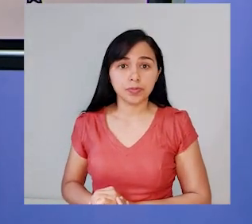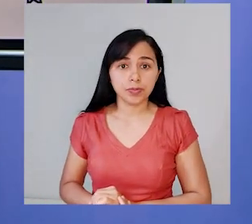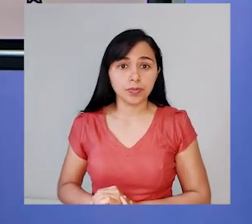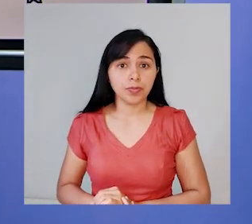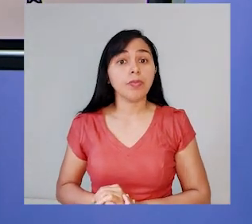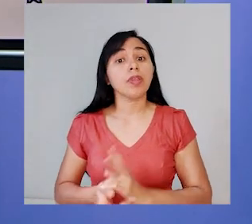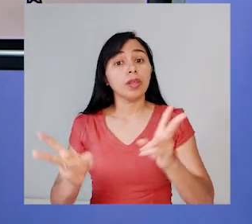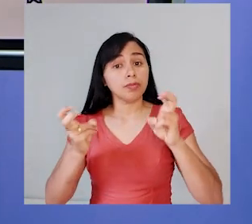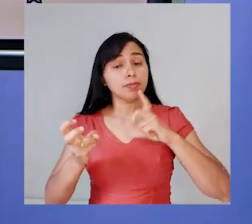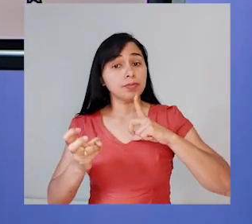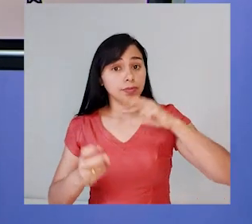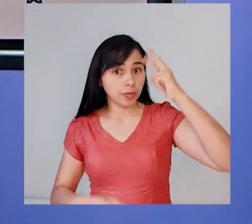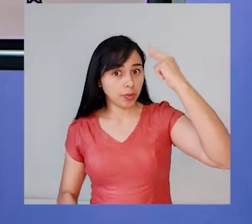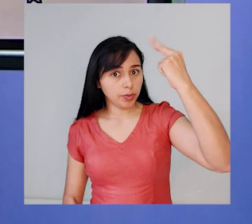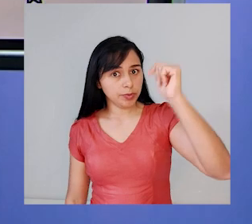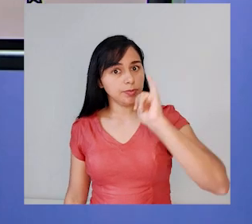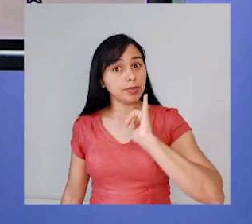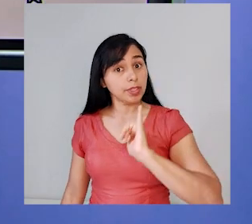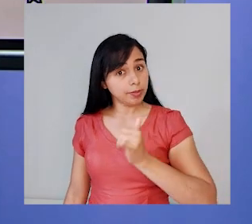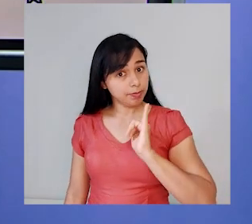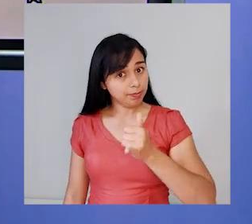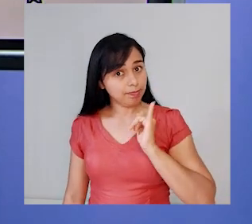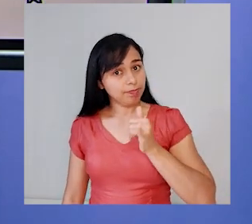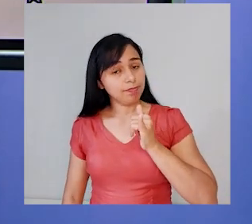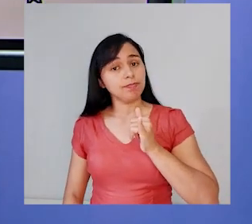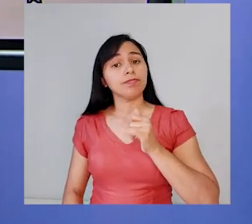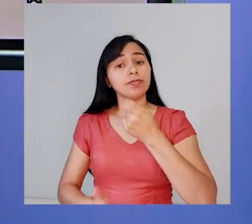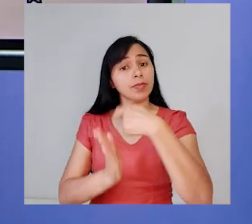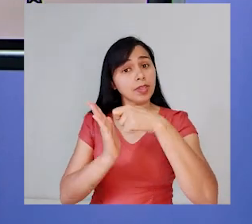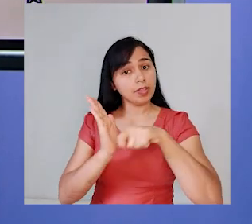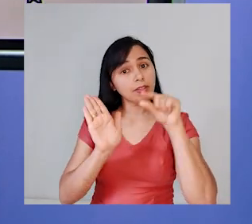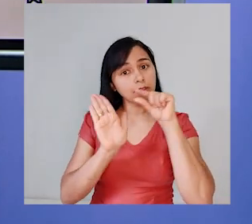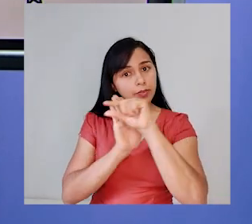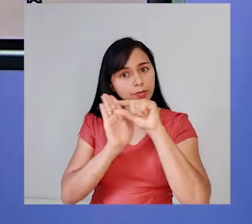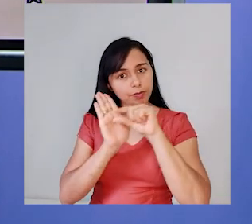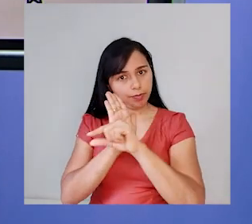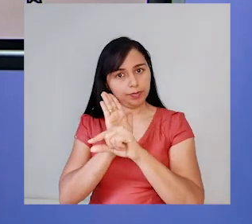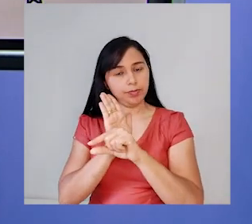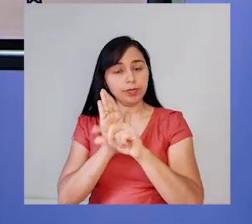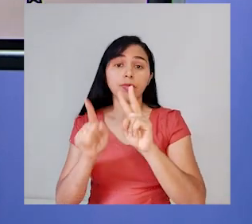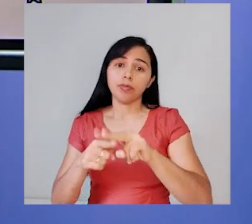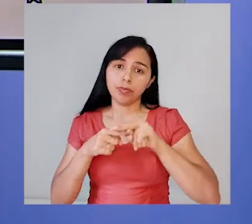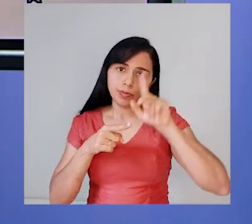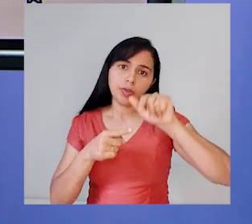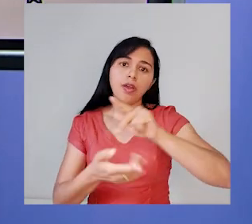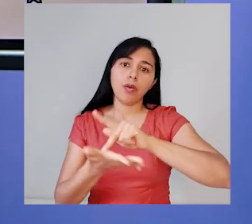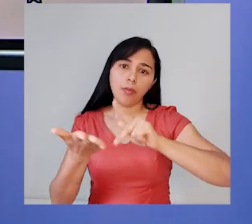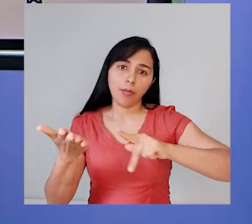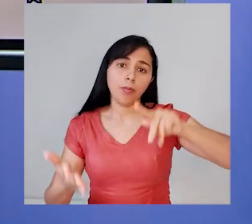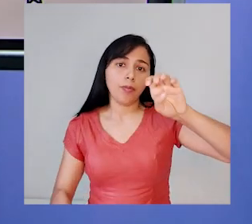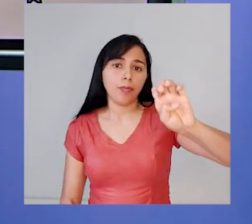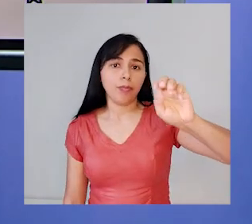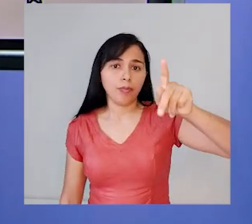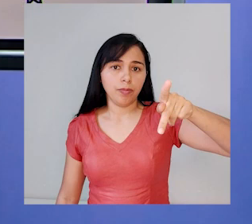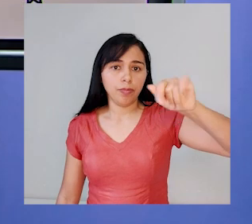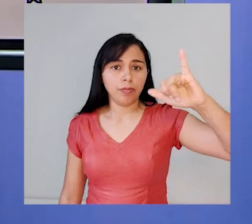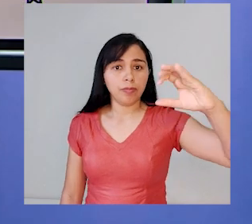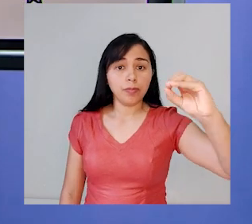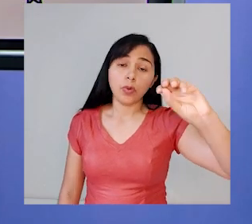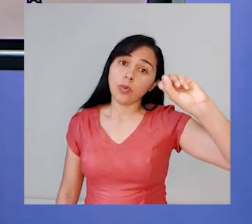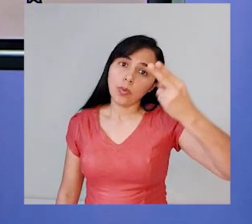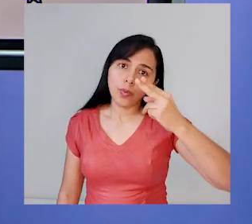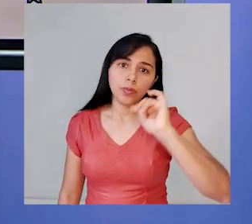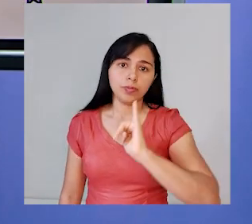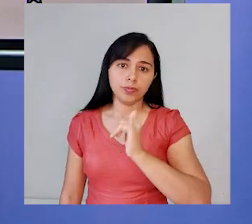que é contada em formas de verso, por isso ele é um poema épico ou narrativo.